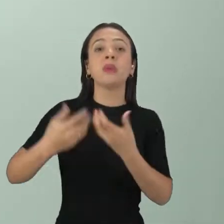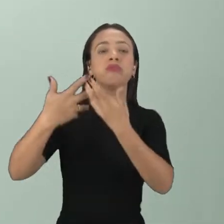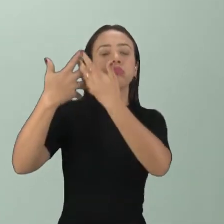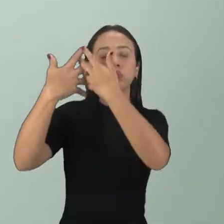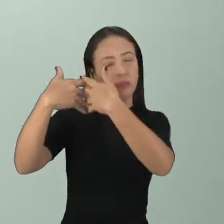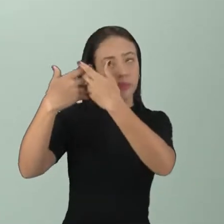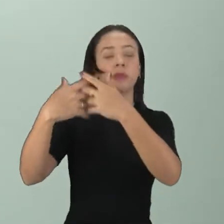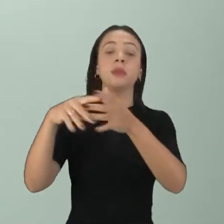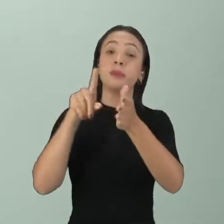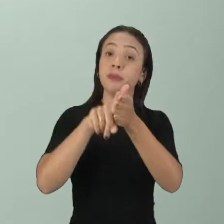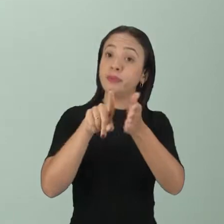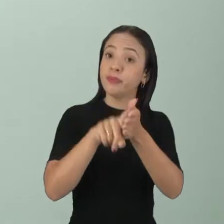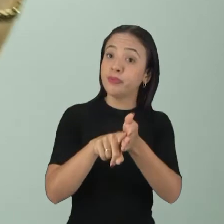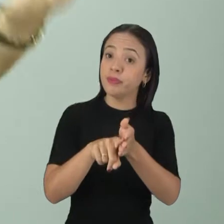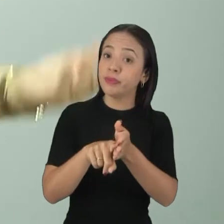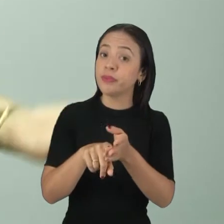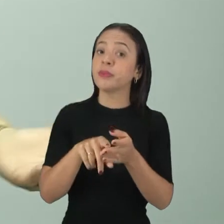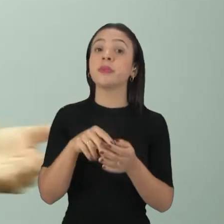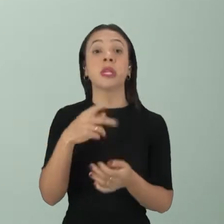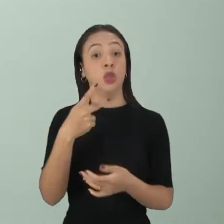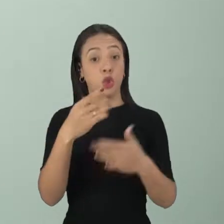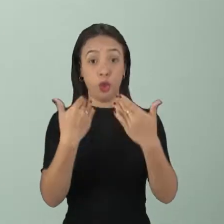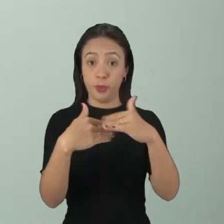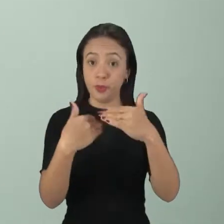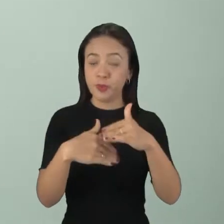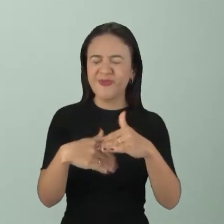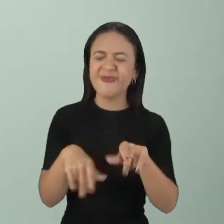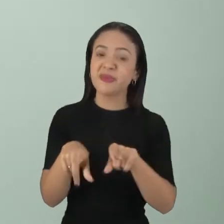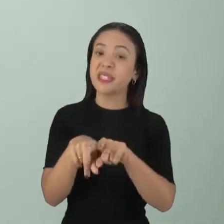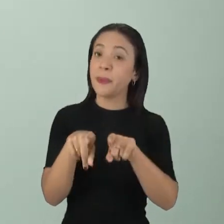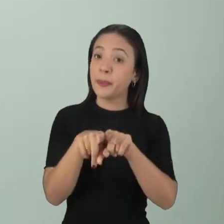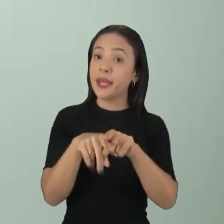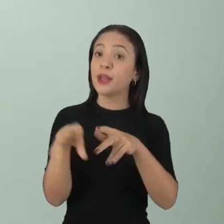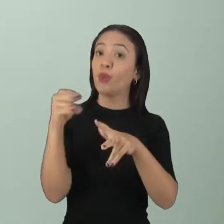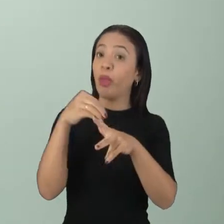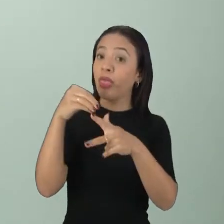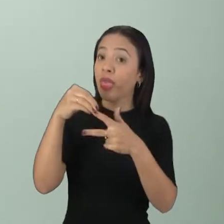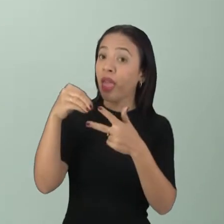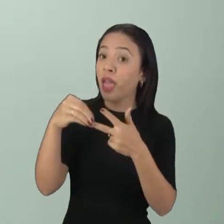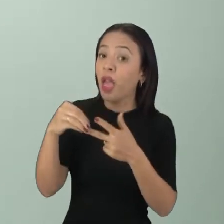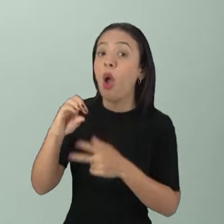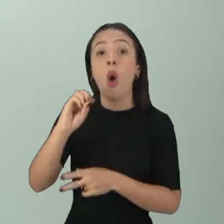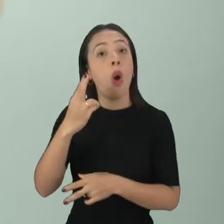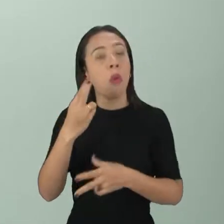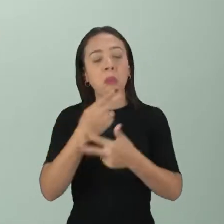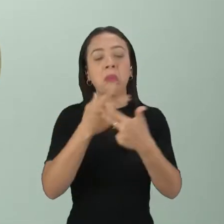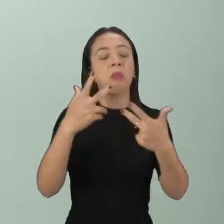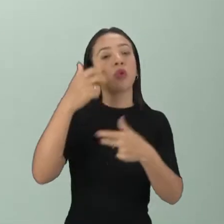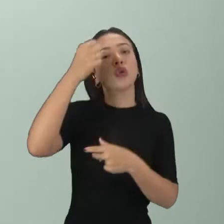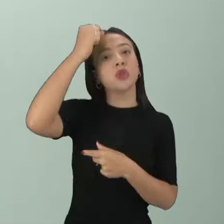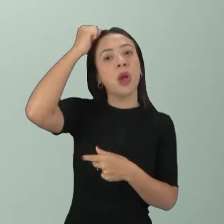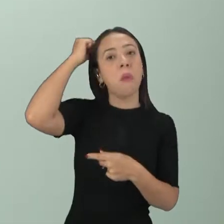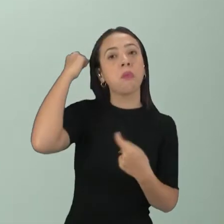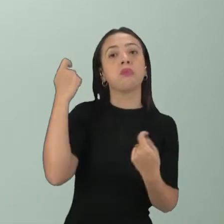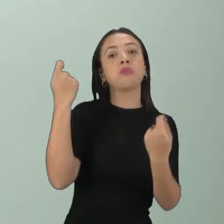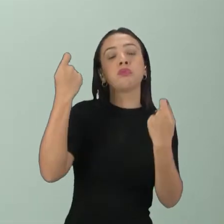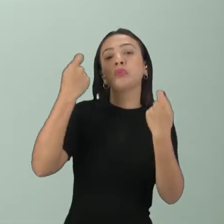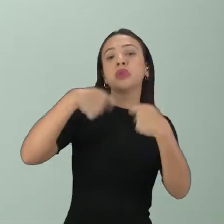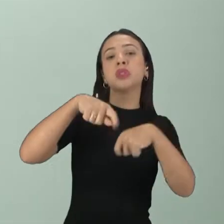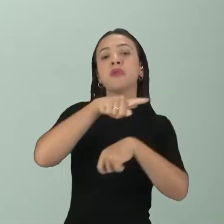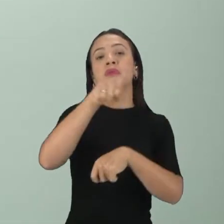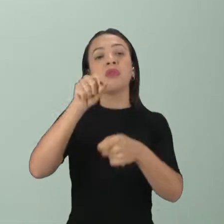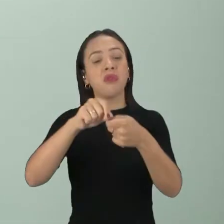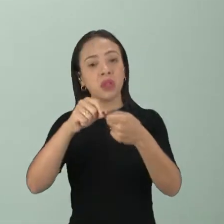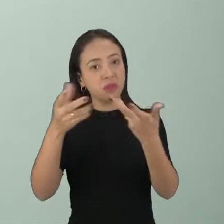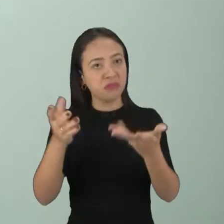as questões, sejam elas de suas provas, sejam elas do Enem ou de outros vestibulares que você